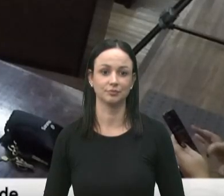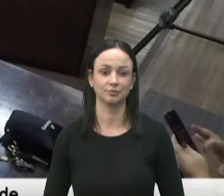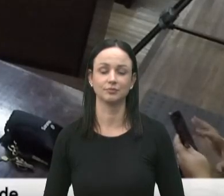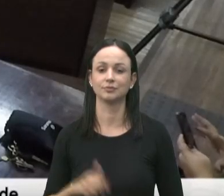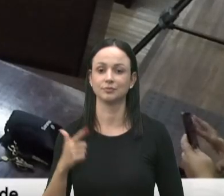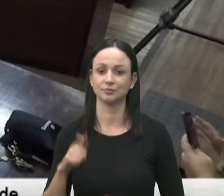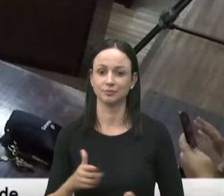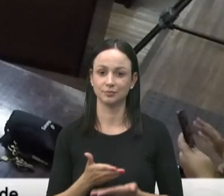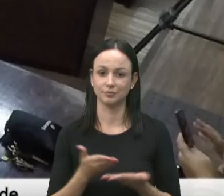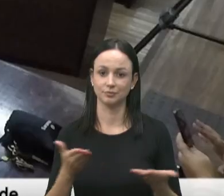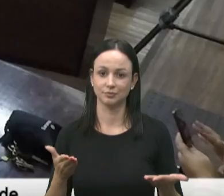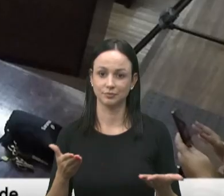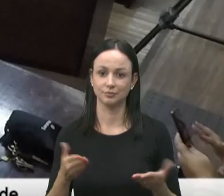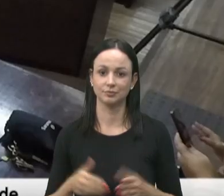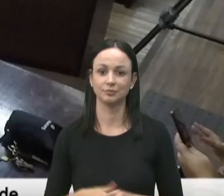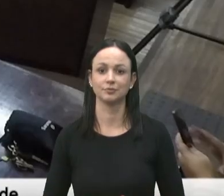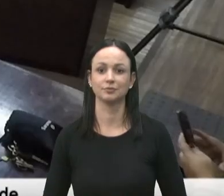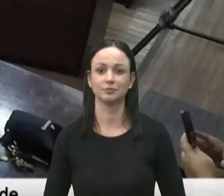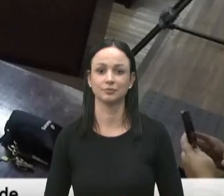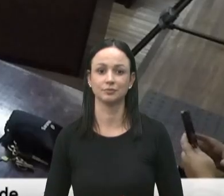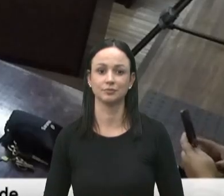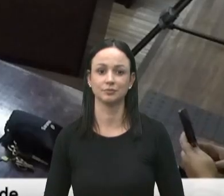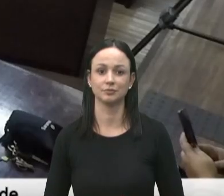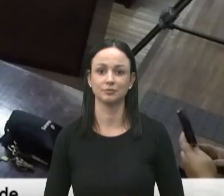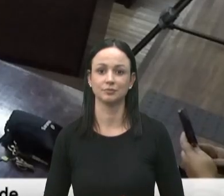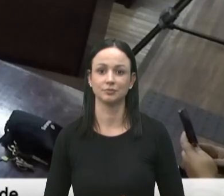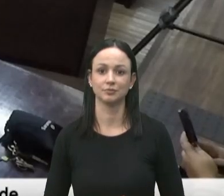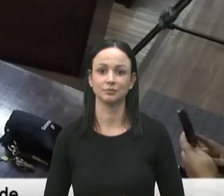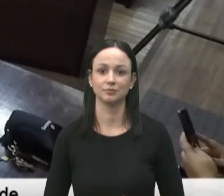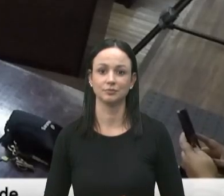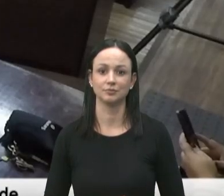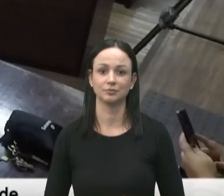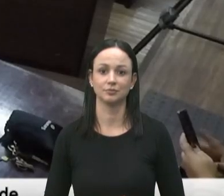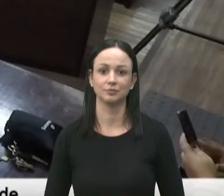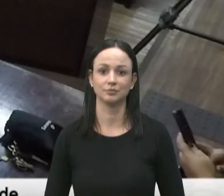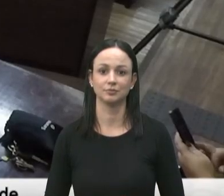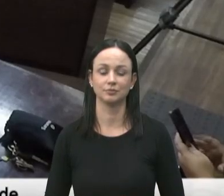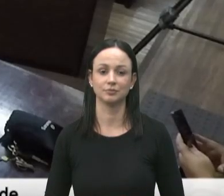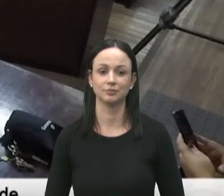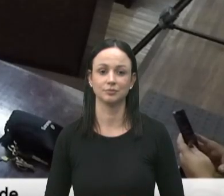Alguém mais? A moçada aí, alguém quer falar?